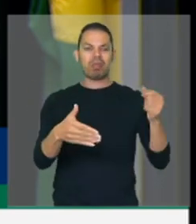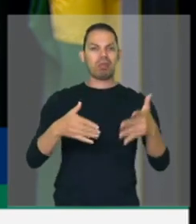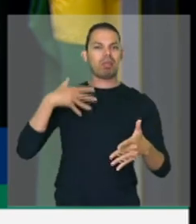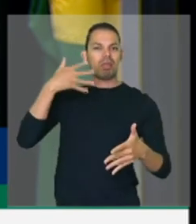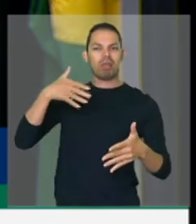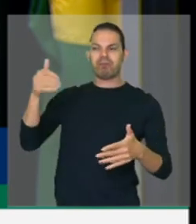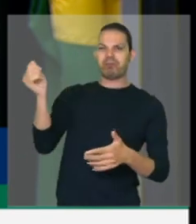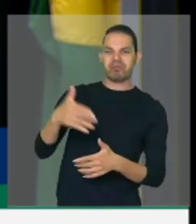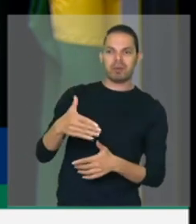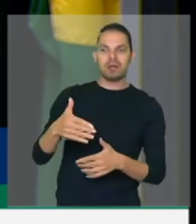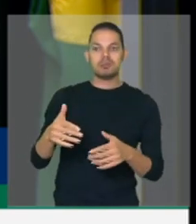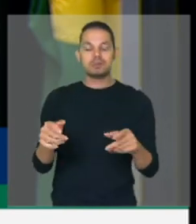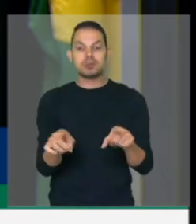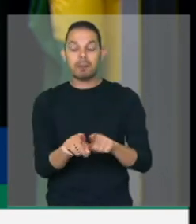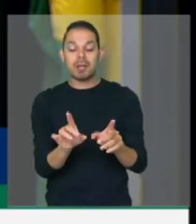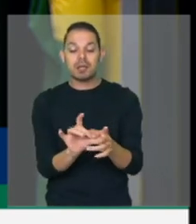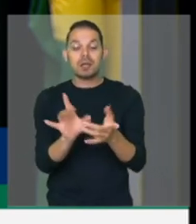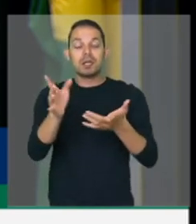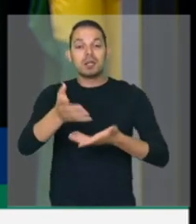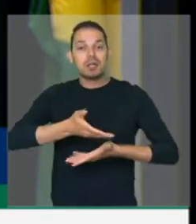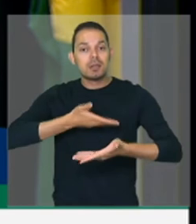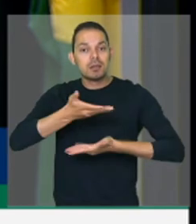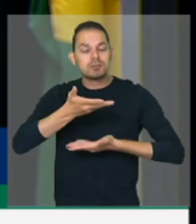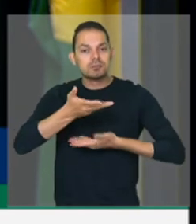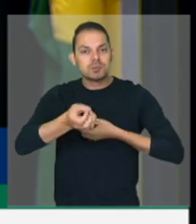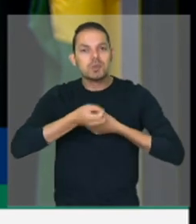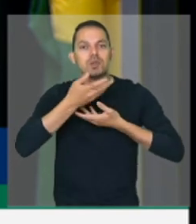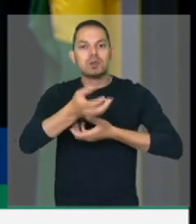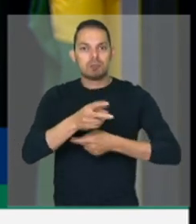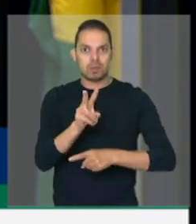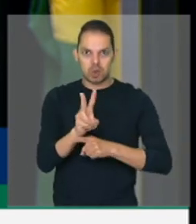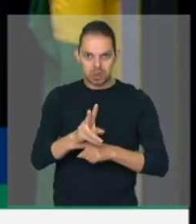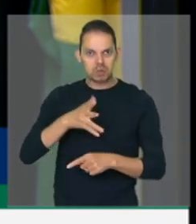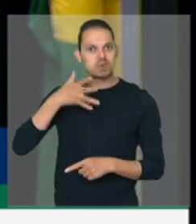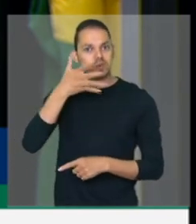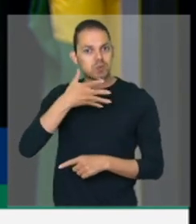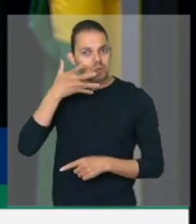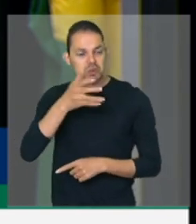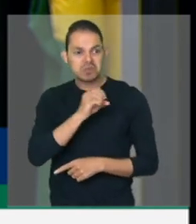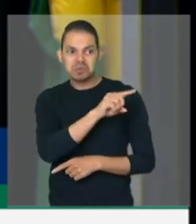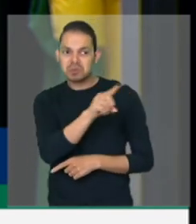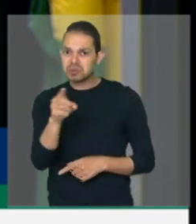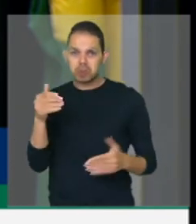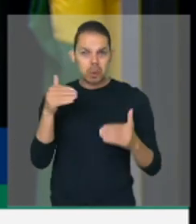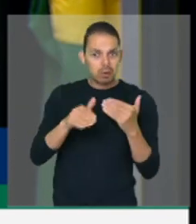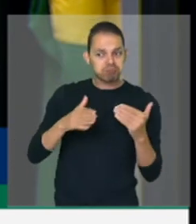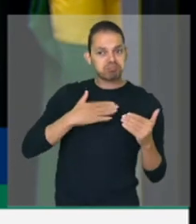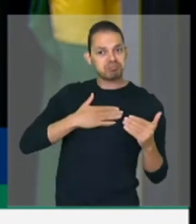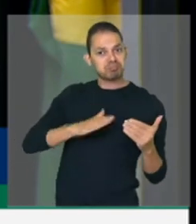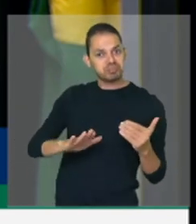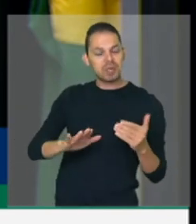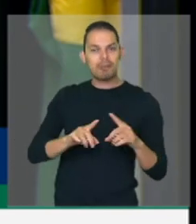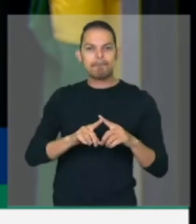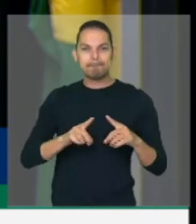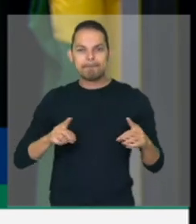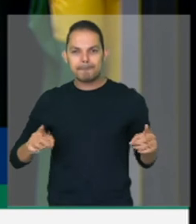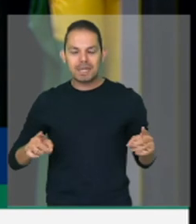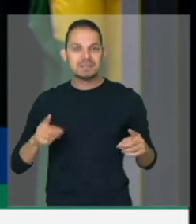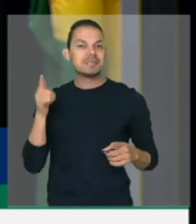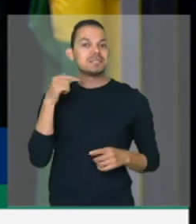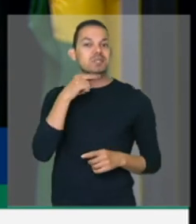palavras. A liberdade de expressão protege o discurso que nos desagrada e incomoda, mas não